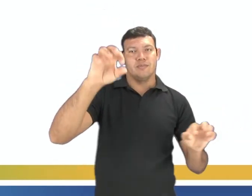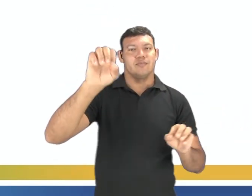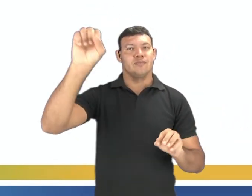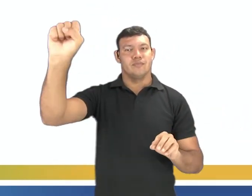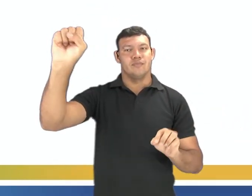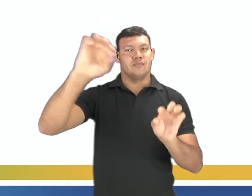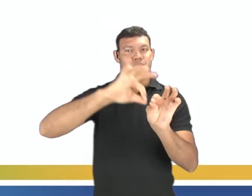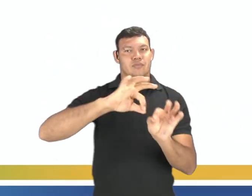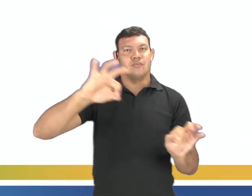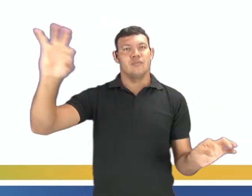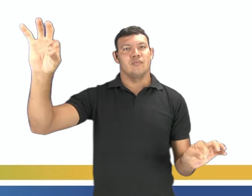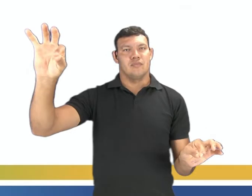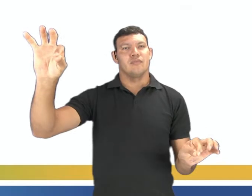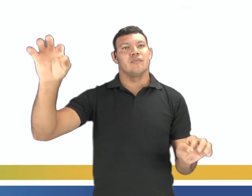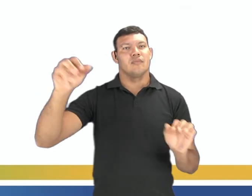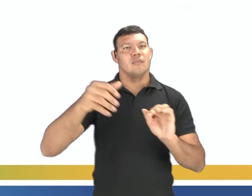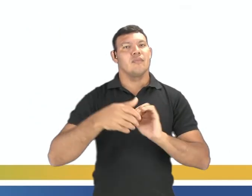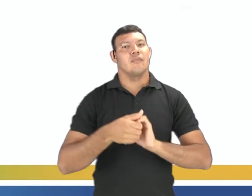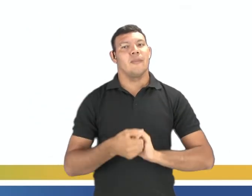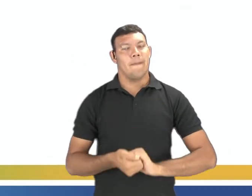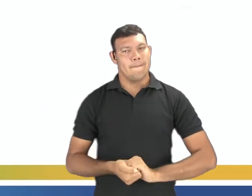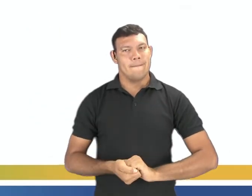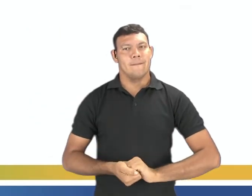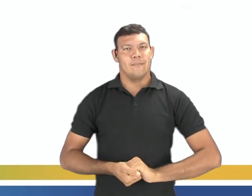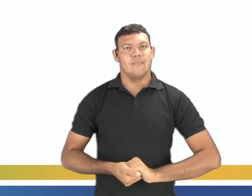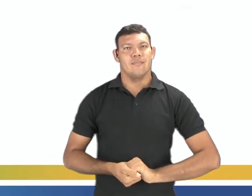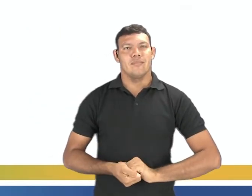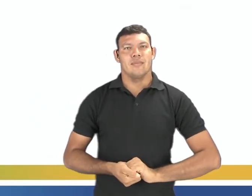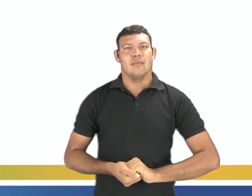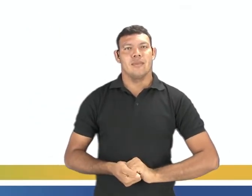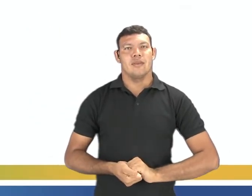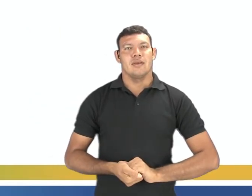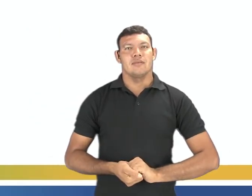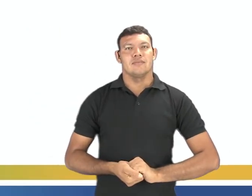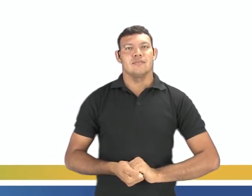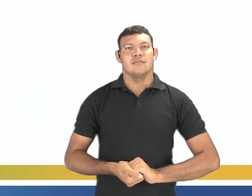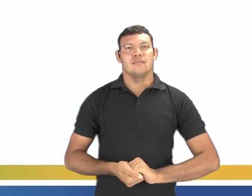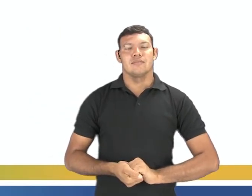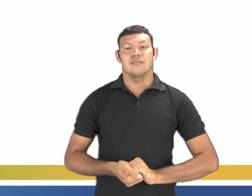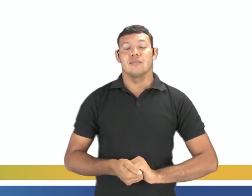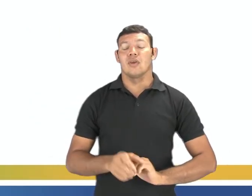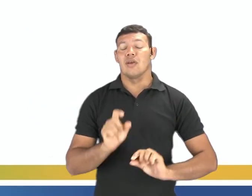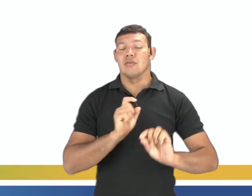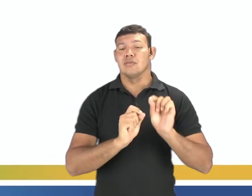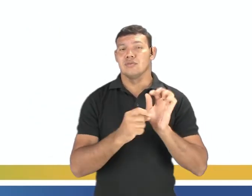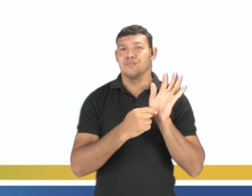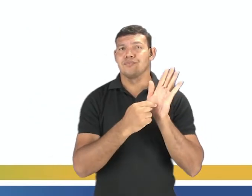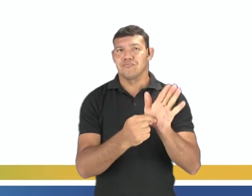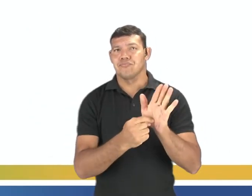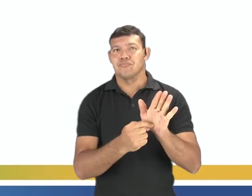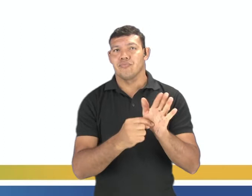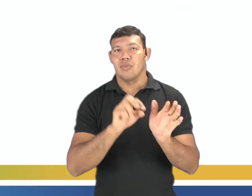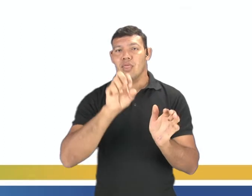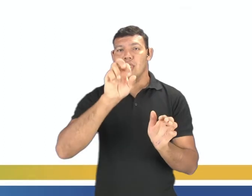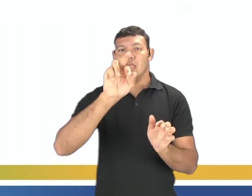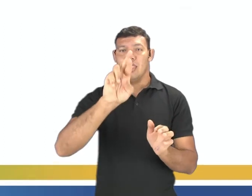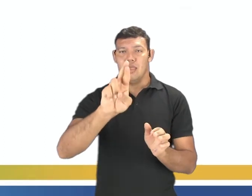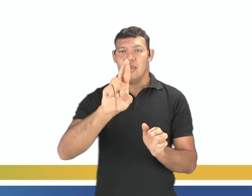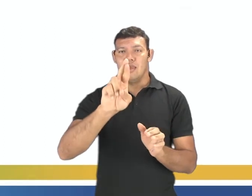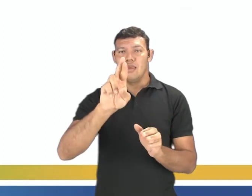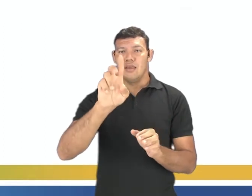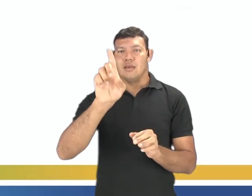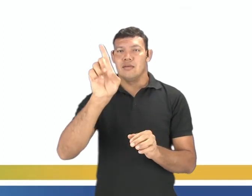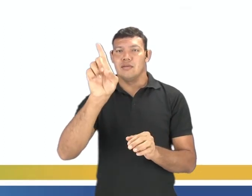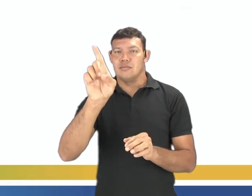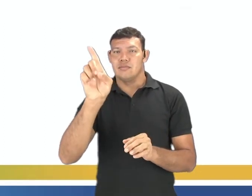é indicada por r para sininho para sininho s e significa dizer que